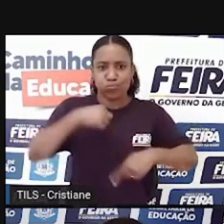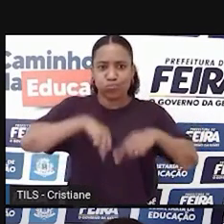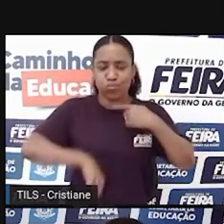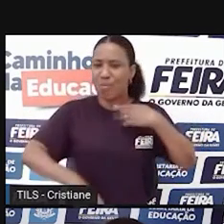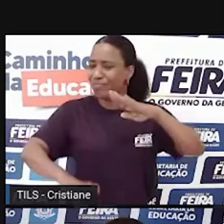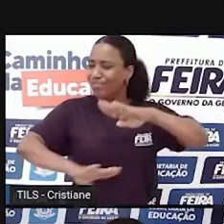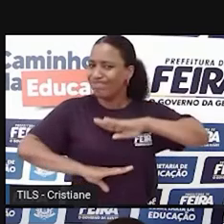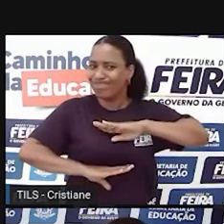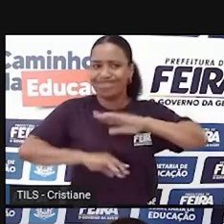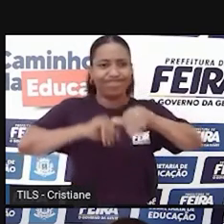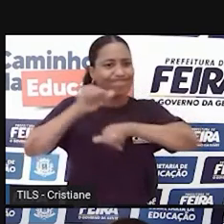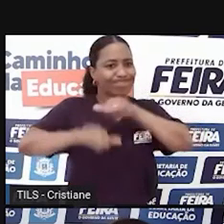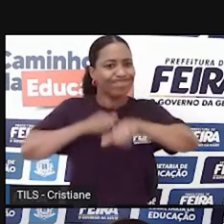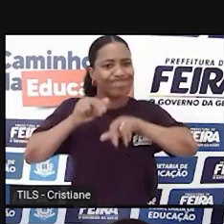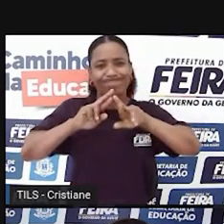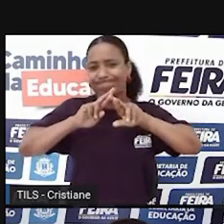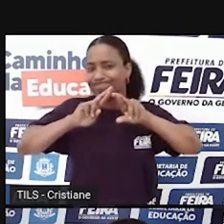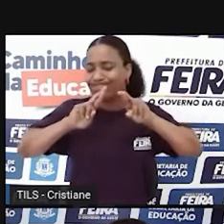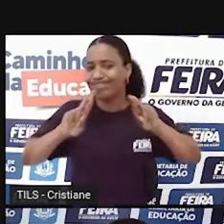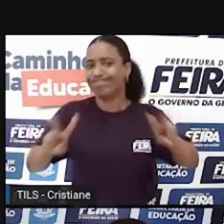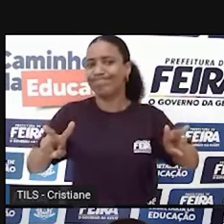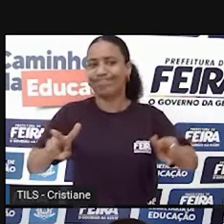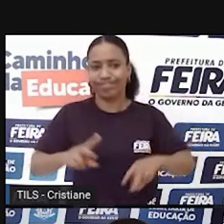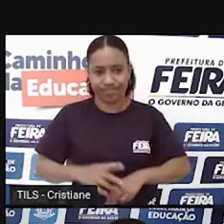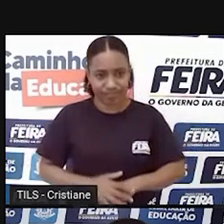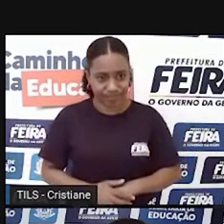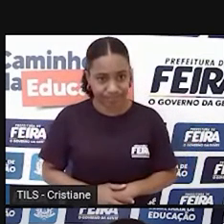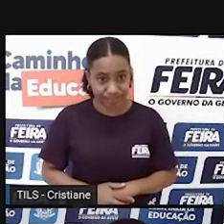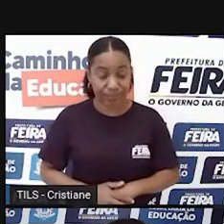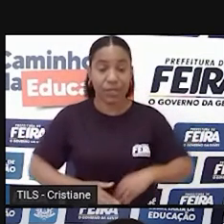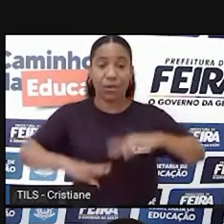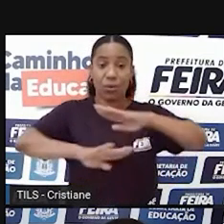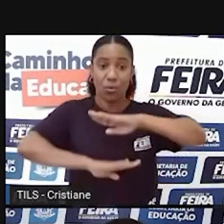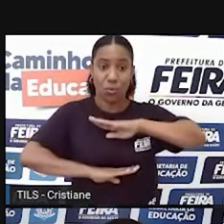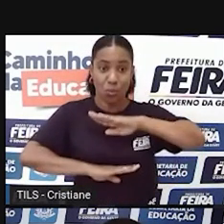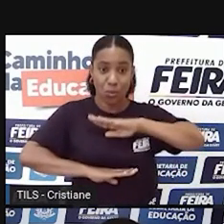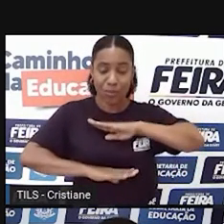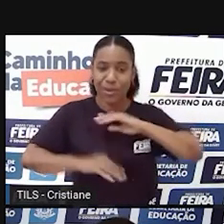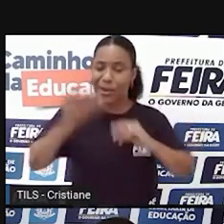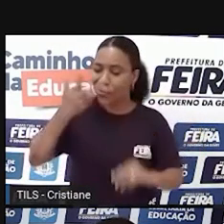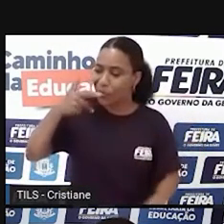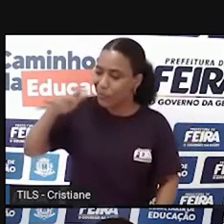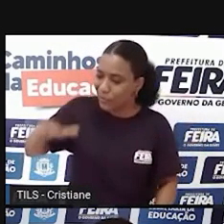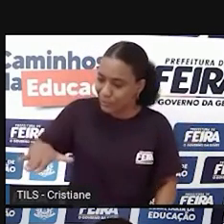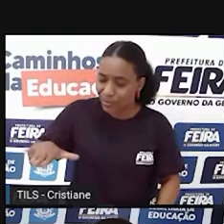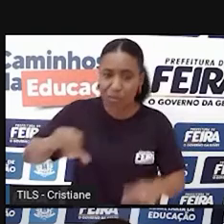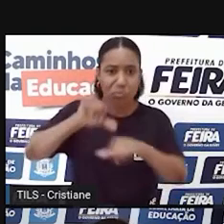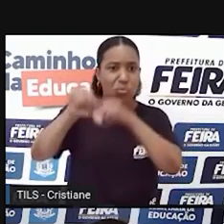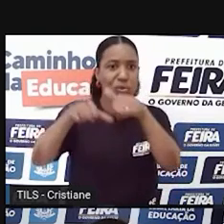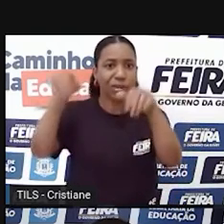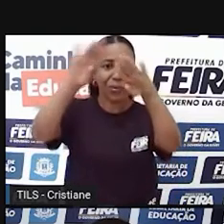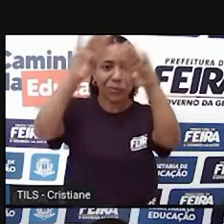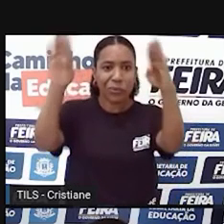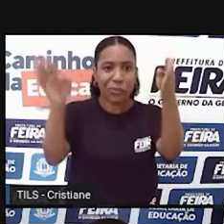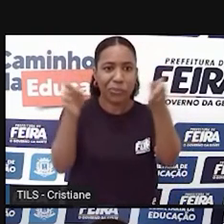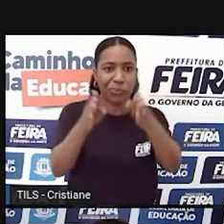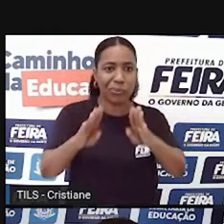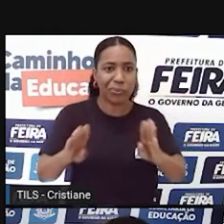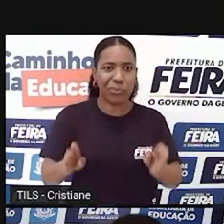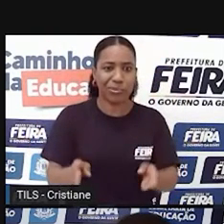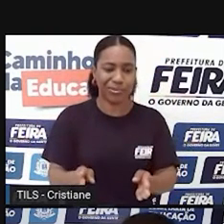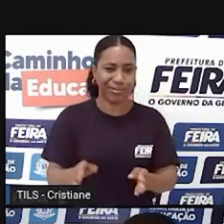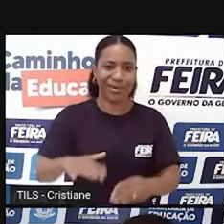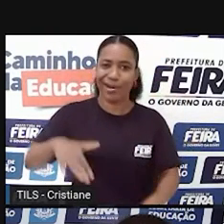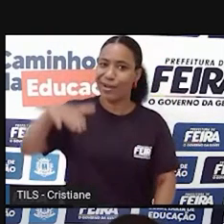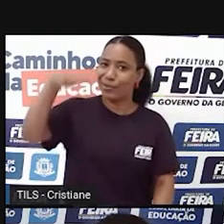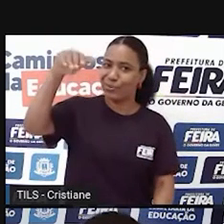corpo, né? É o corpo saindo realmente da fase de infância para a fase adulta. E aí, só dando um foco